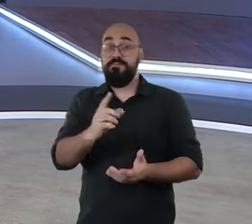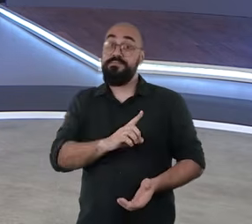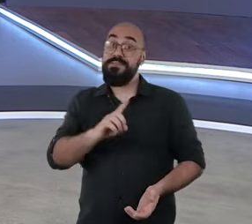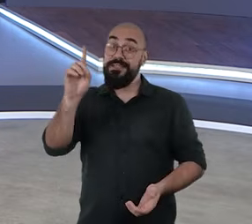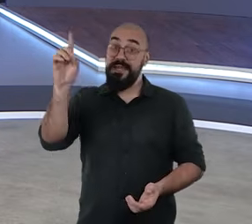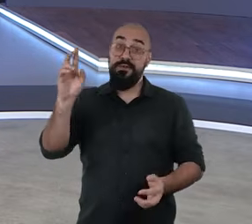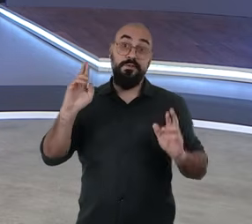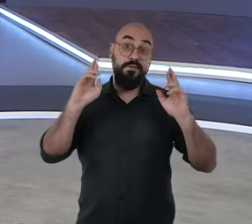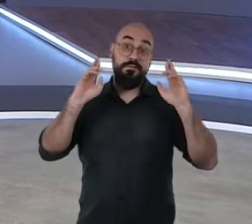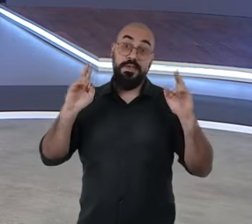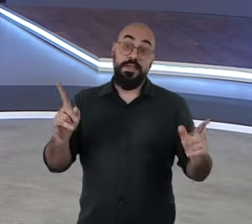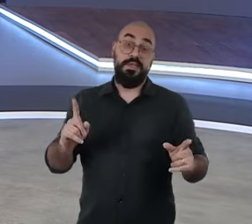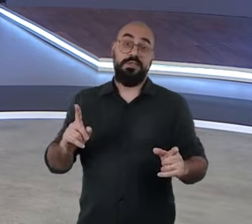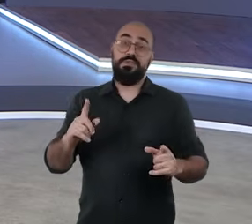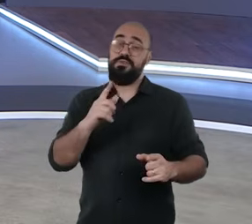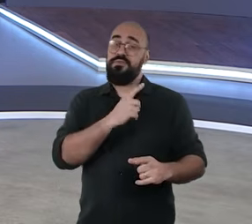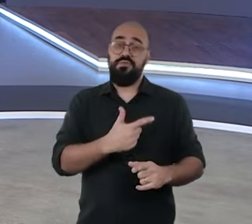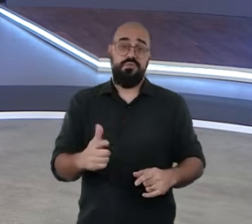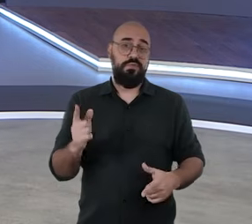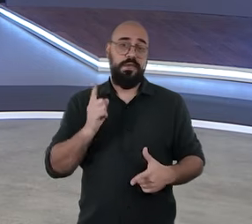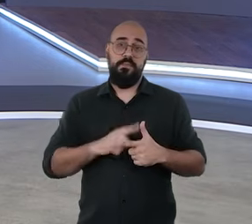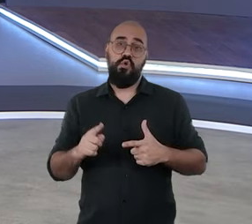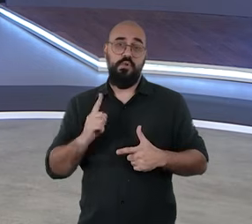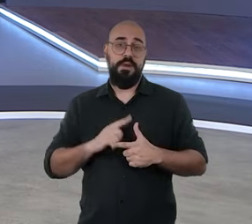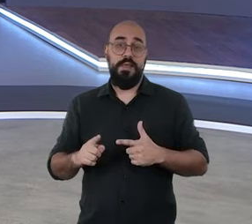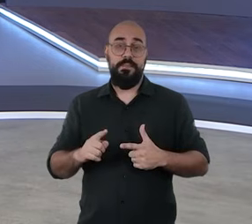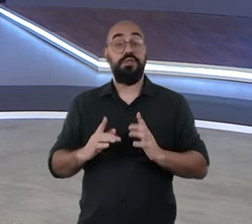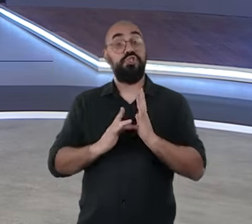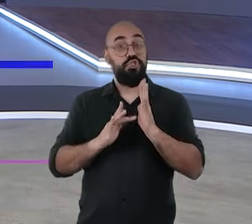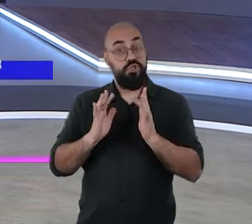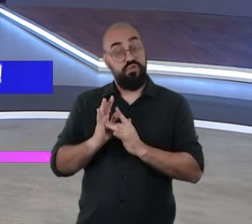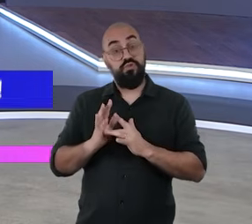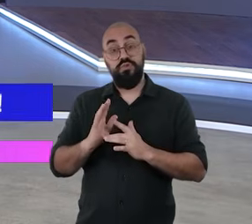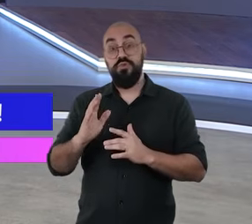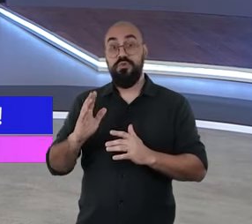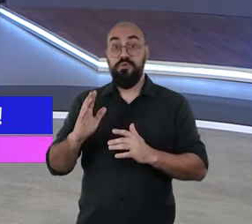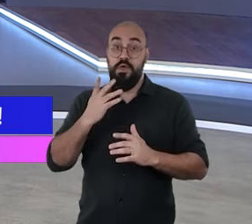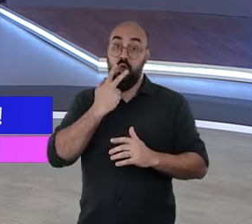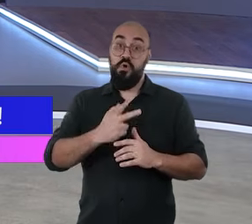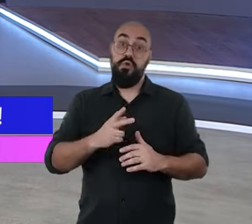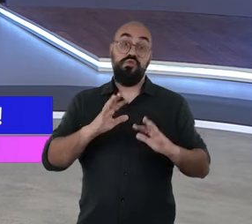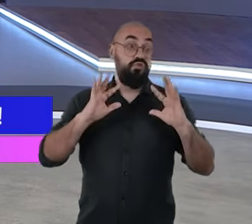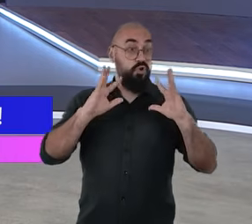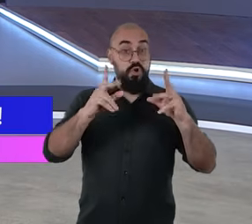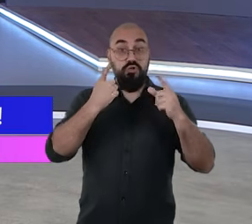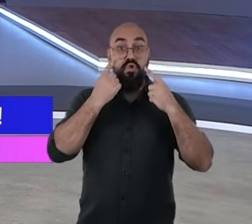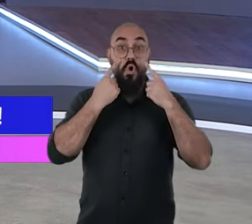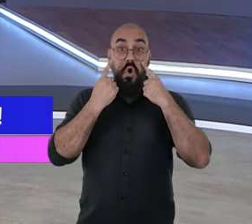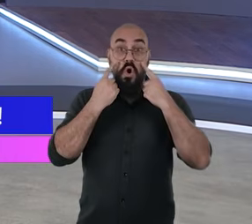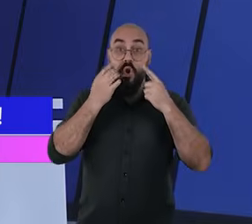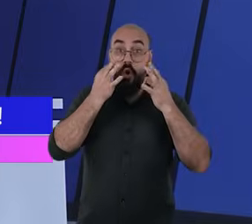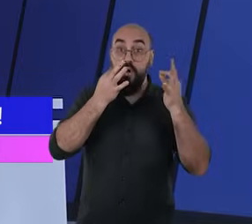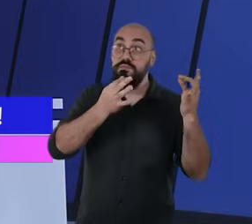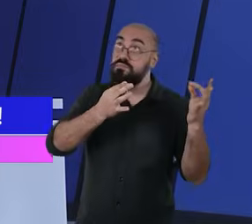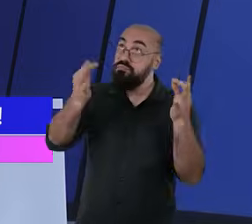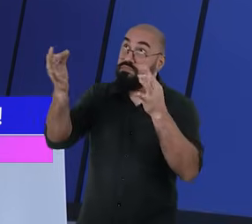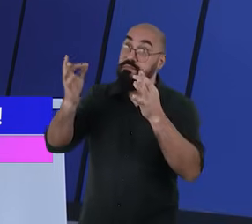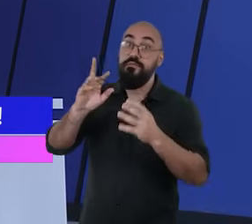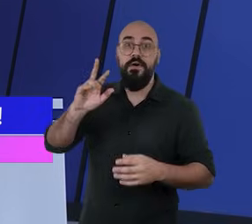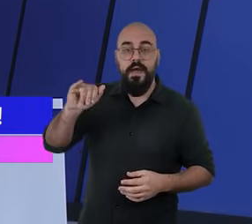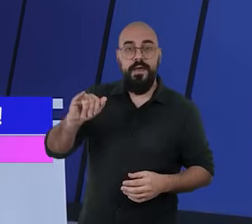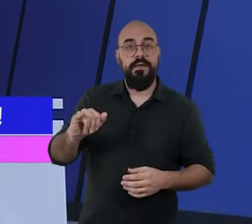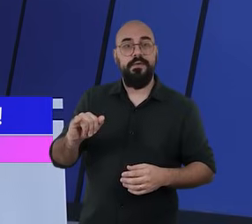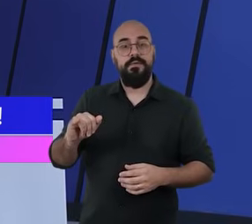Ele, nada é um problema. A Bíblia diz que quando Ele voltar, todo olho verá. E diz que